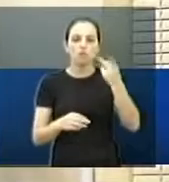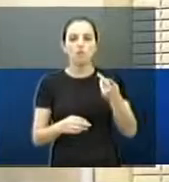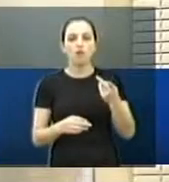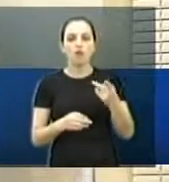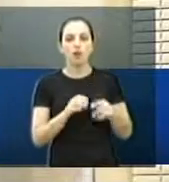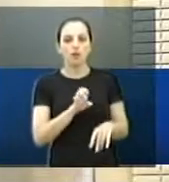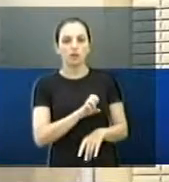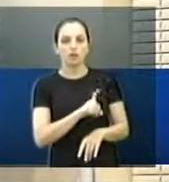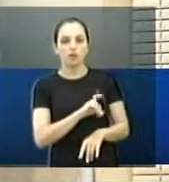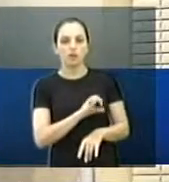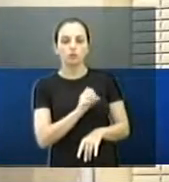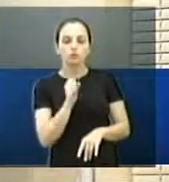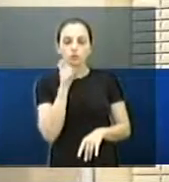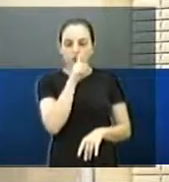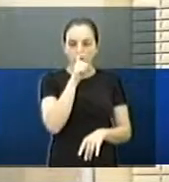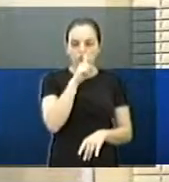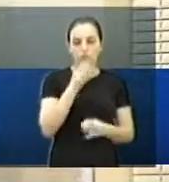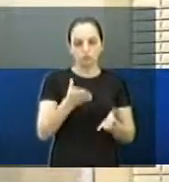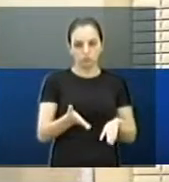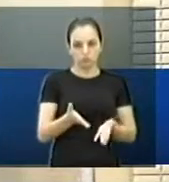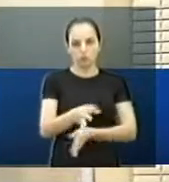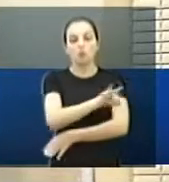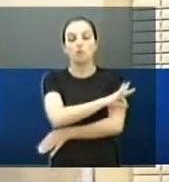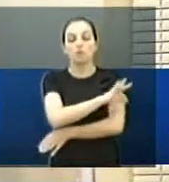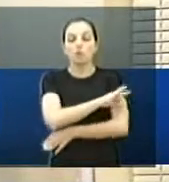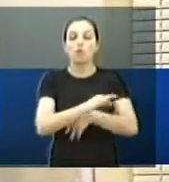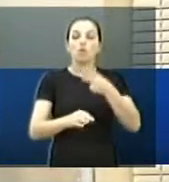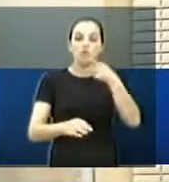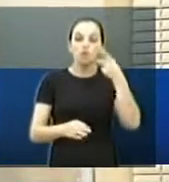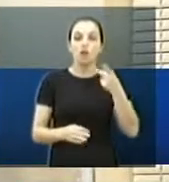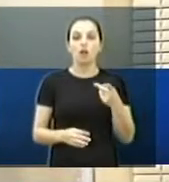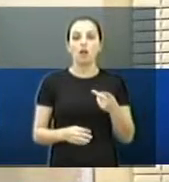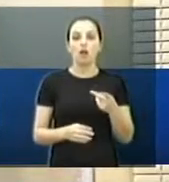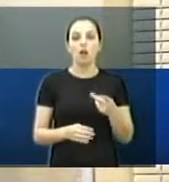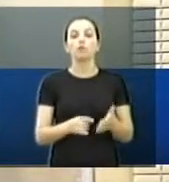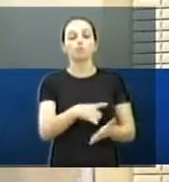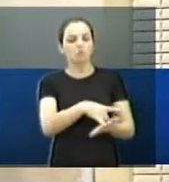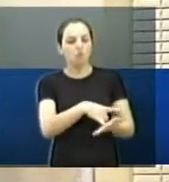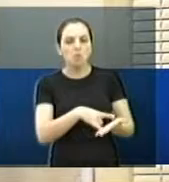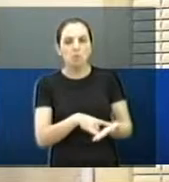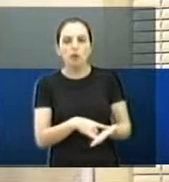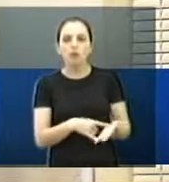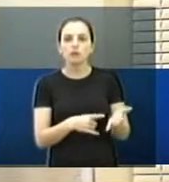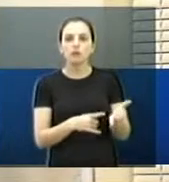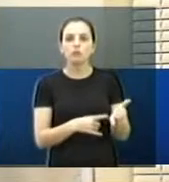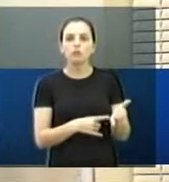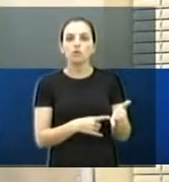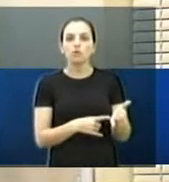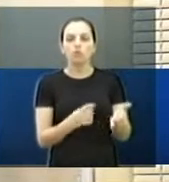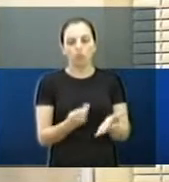Edio Lopes. Se a prefeitura tem que falar que vai desmentir, tem que falar que é o perito, não a mim.